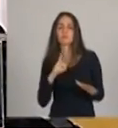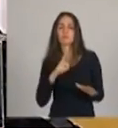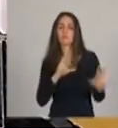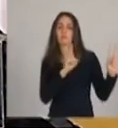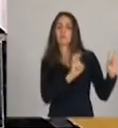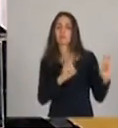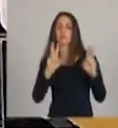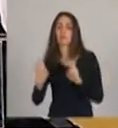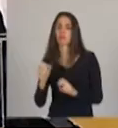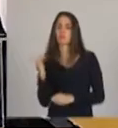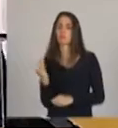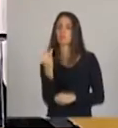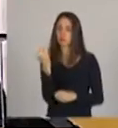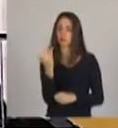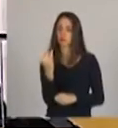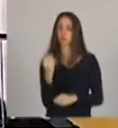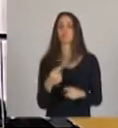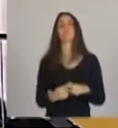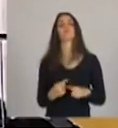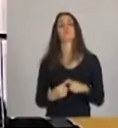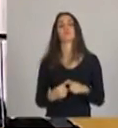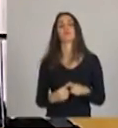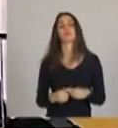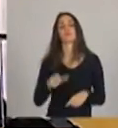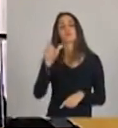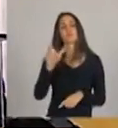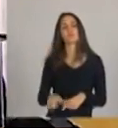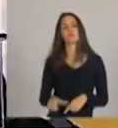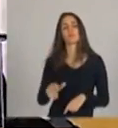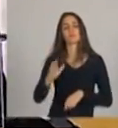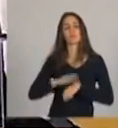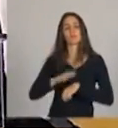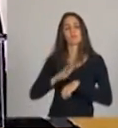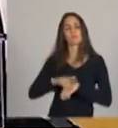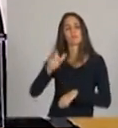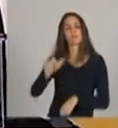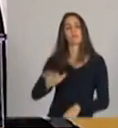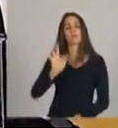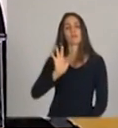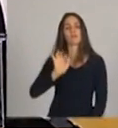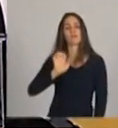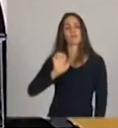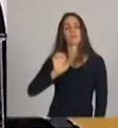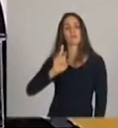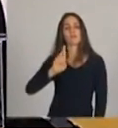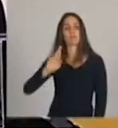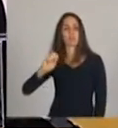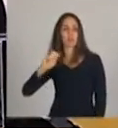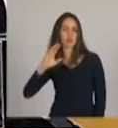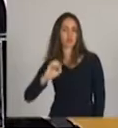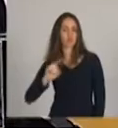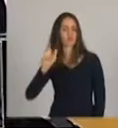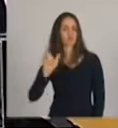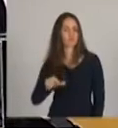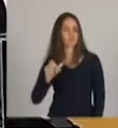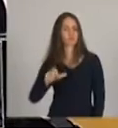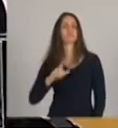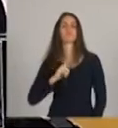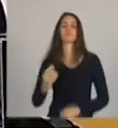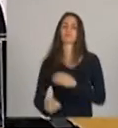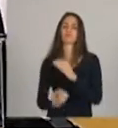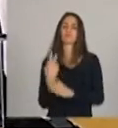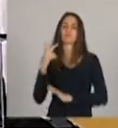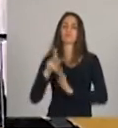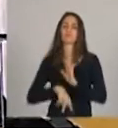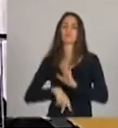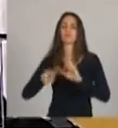importantes, sendo a primeira a proposição do veterano deputado Teodorico Ferraço, que na defesa da causa municipalista